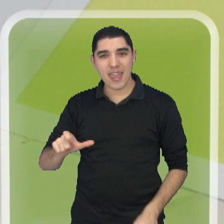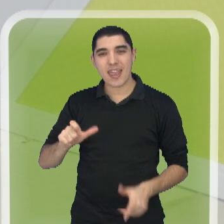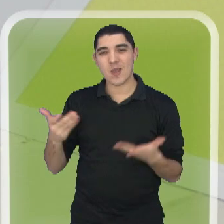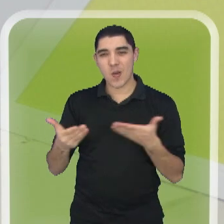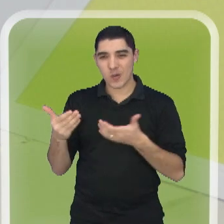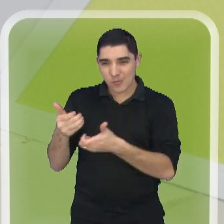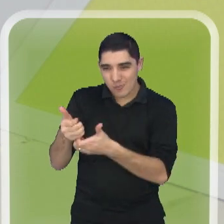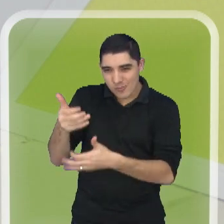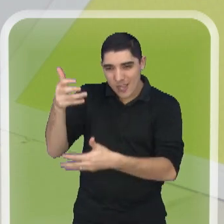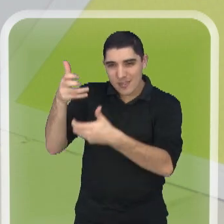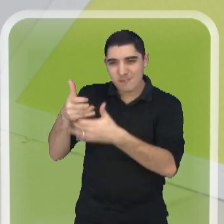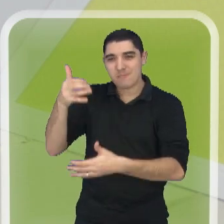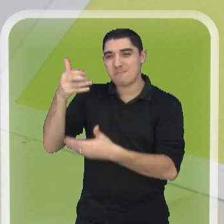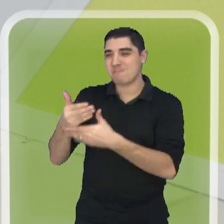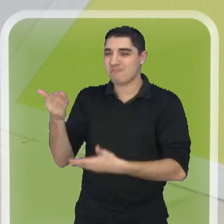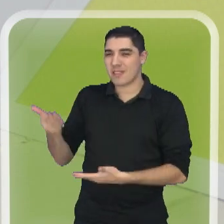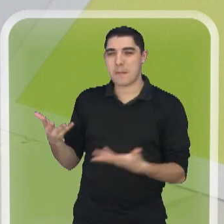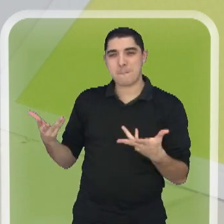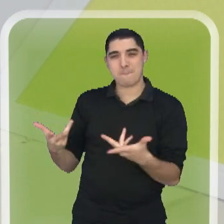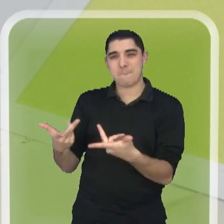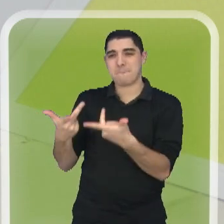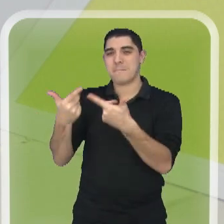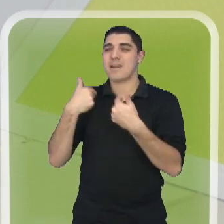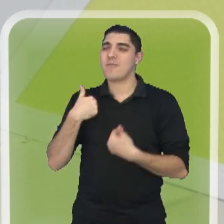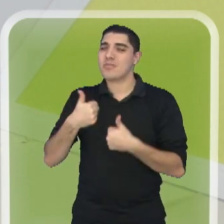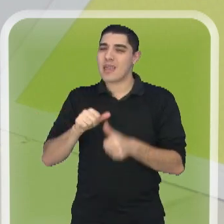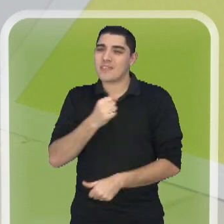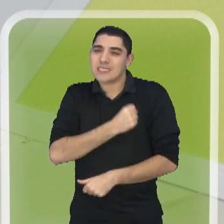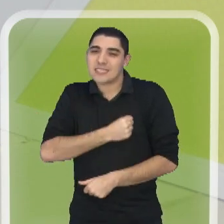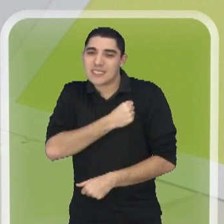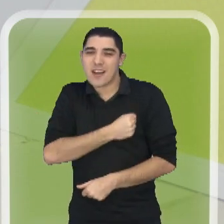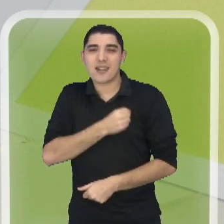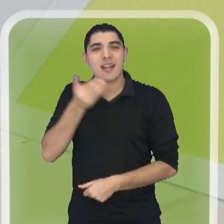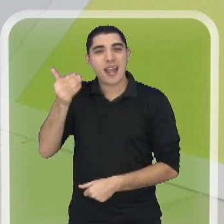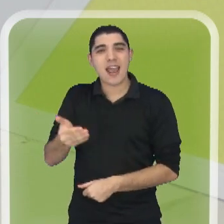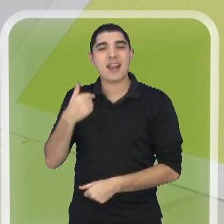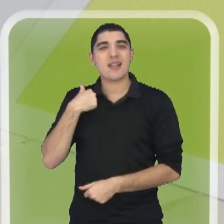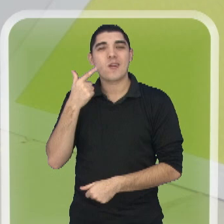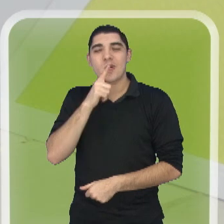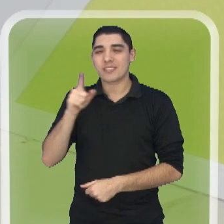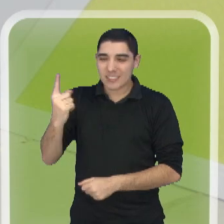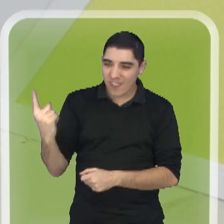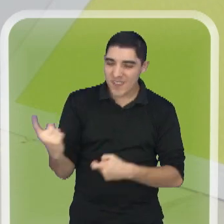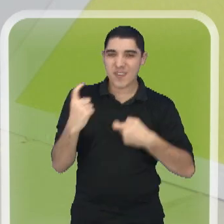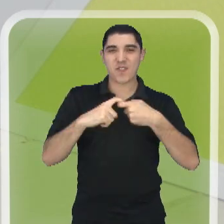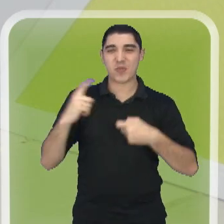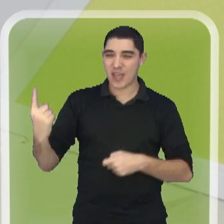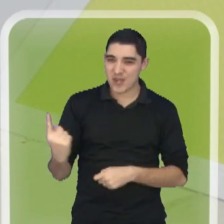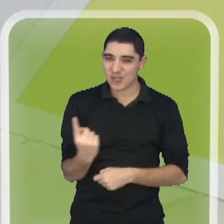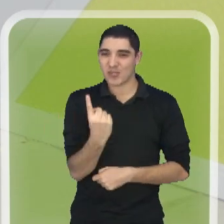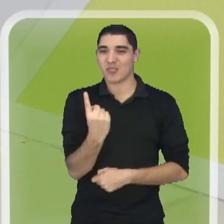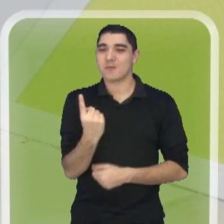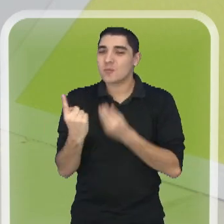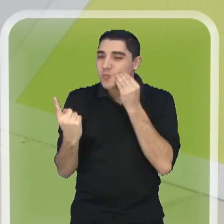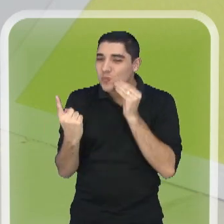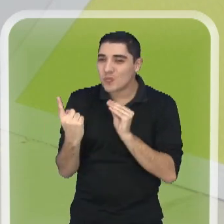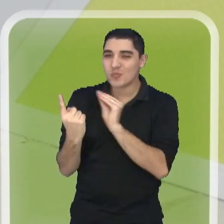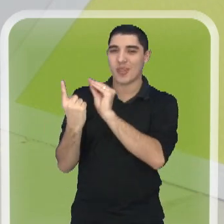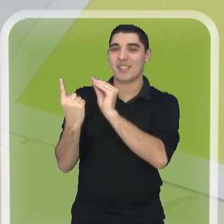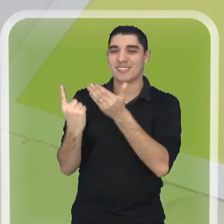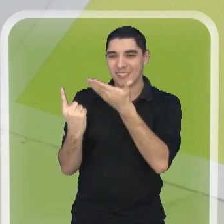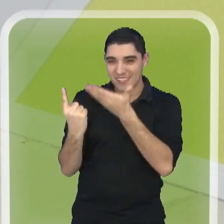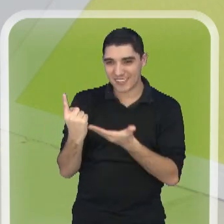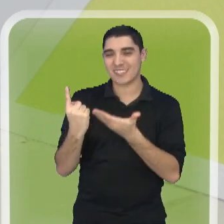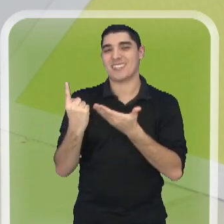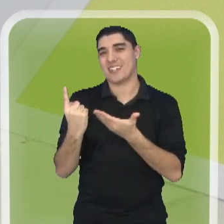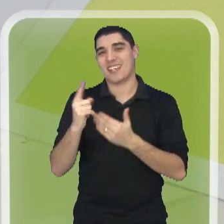TP hoje maravilhosamente bem. Estava com saudades da Iana, realizou meu sonho de tê-la aqui novamente no Hora do Esporte. Um beijo para você,